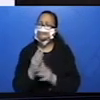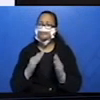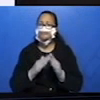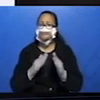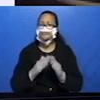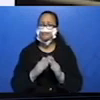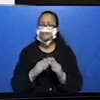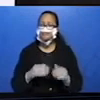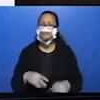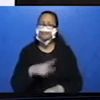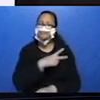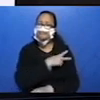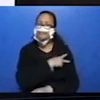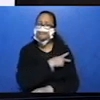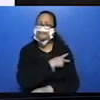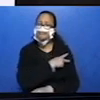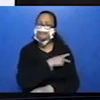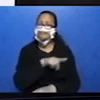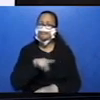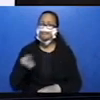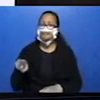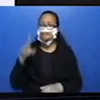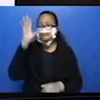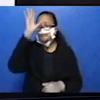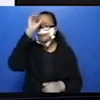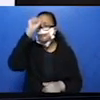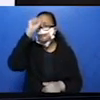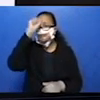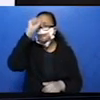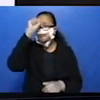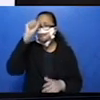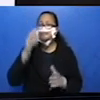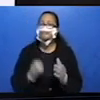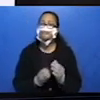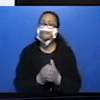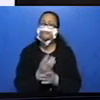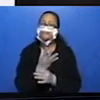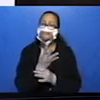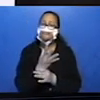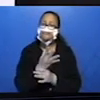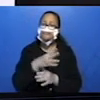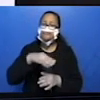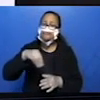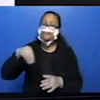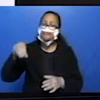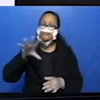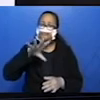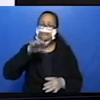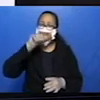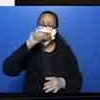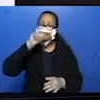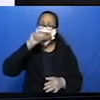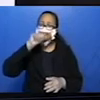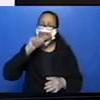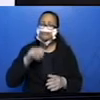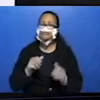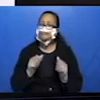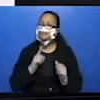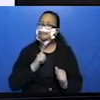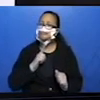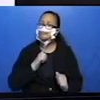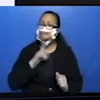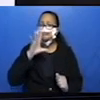No segundo ano, você já aprendeu que as plantas aromáticas possuem